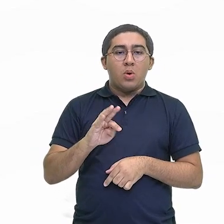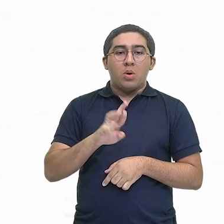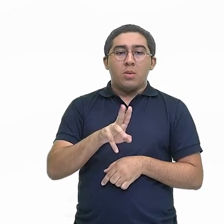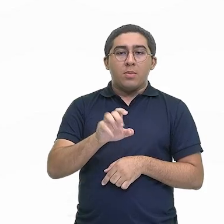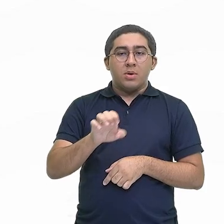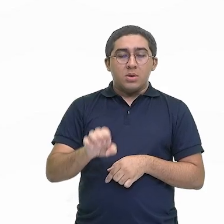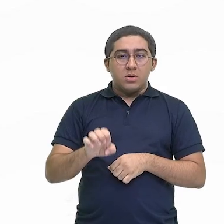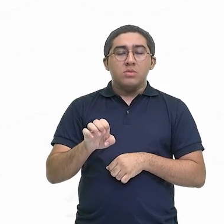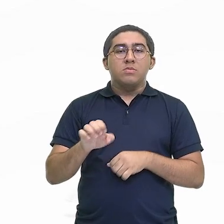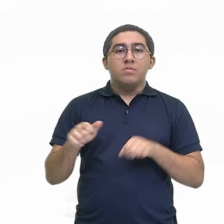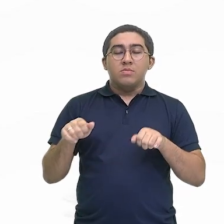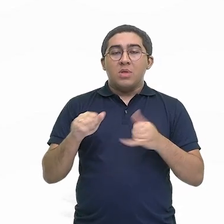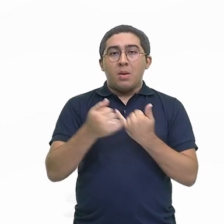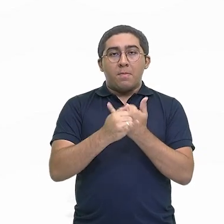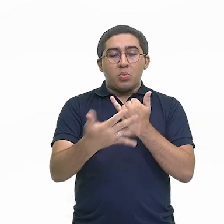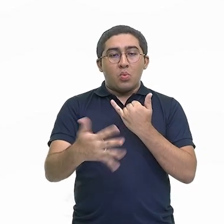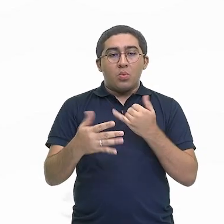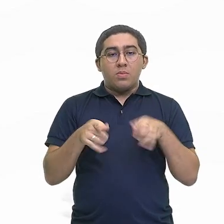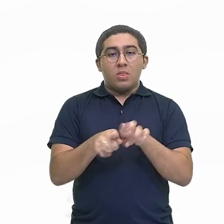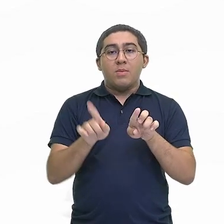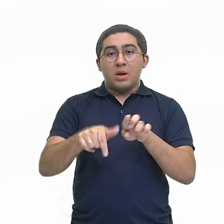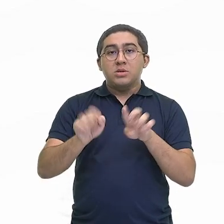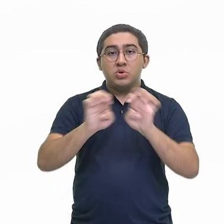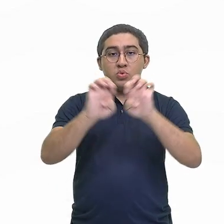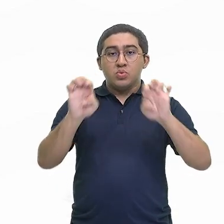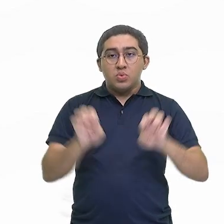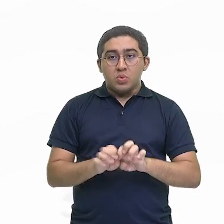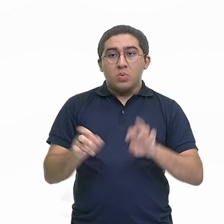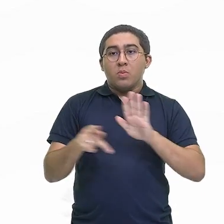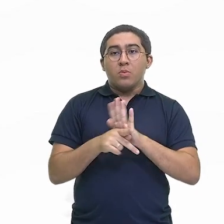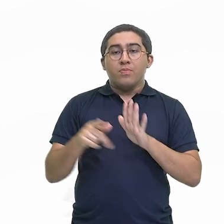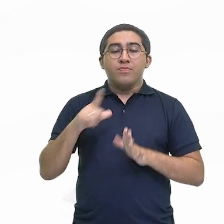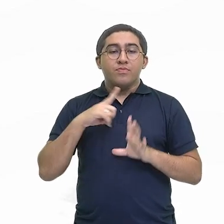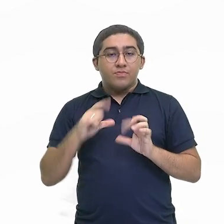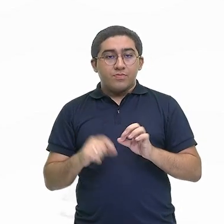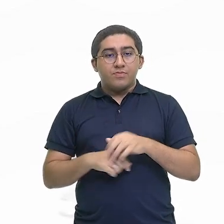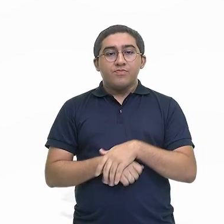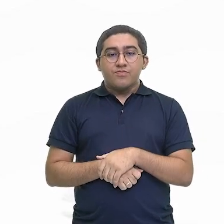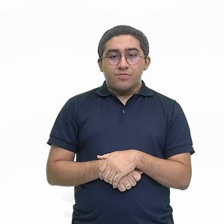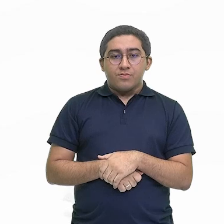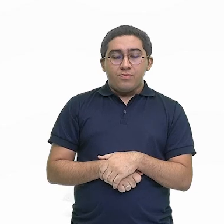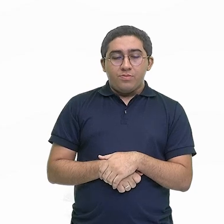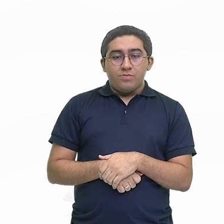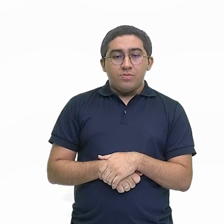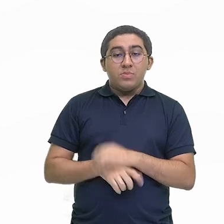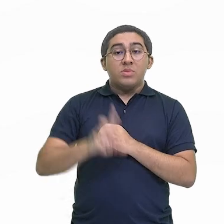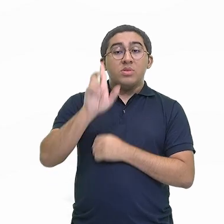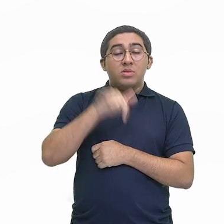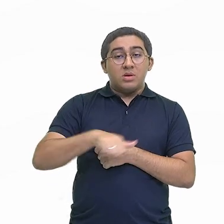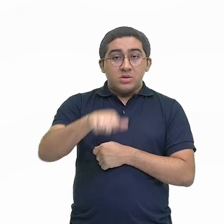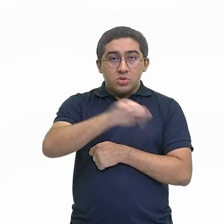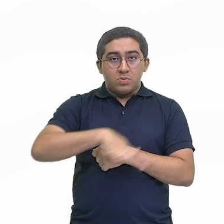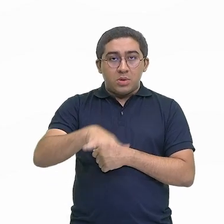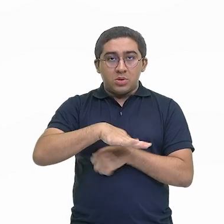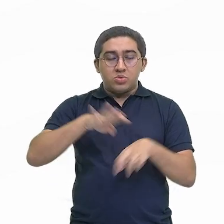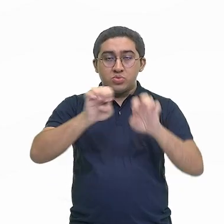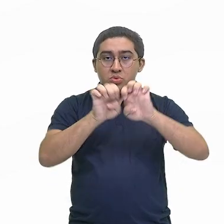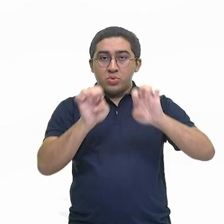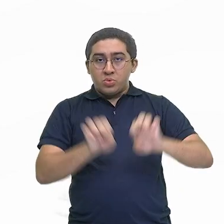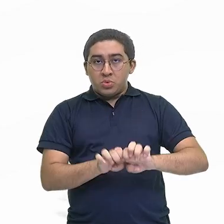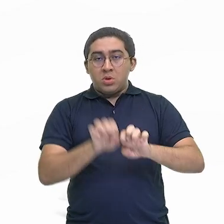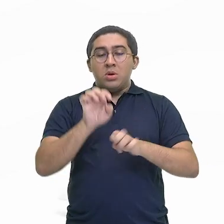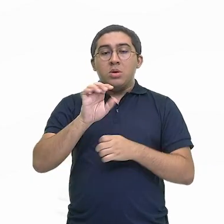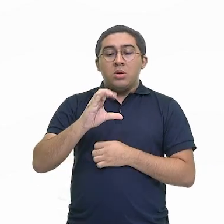é nessas estruturas geológicas que estão presentes aí, nos chamados escudos cristalinos, os crátons,